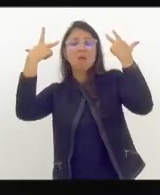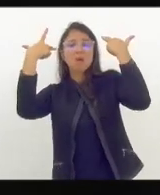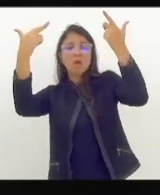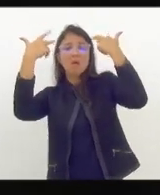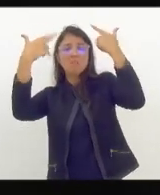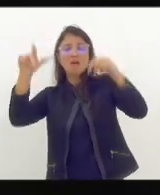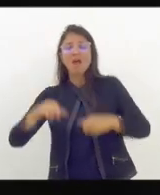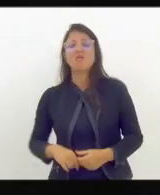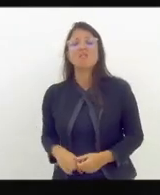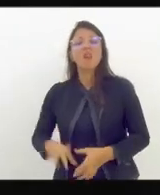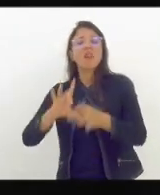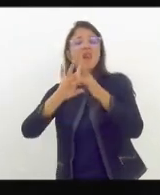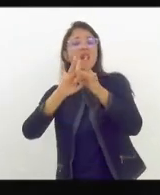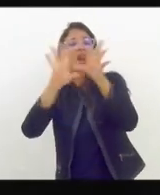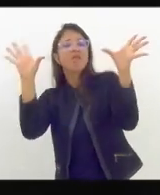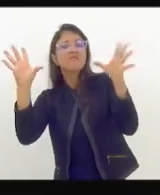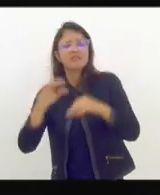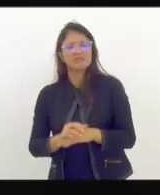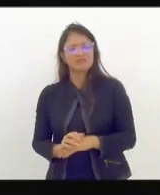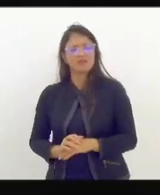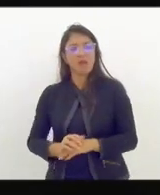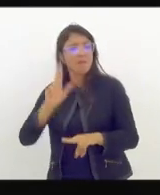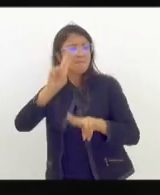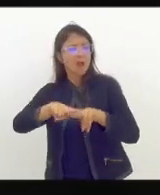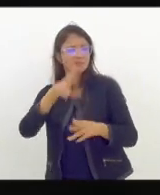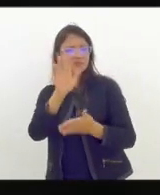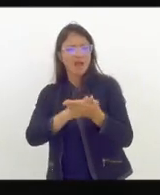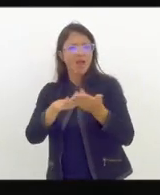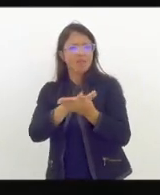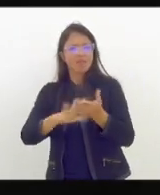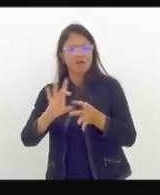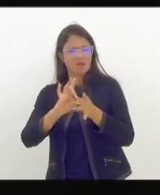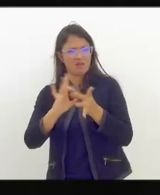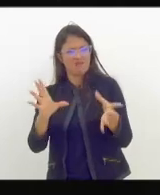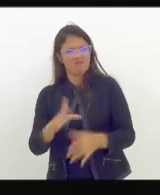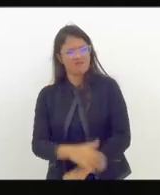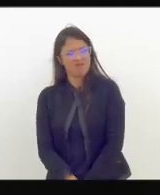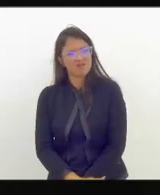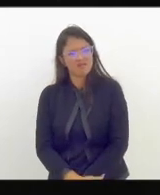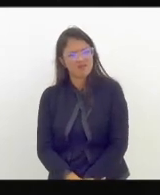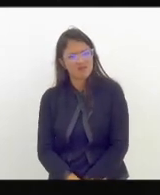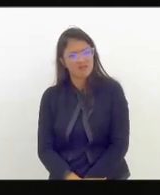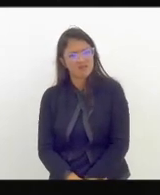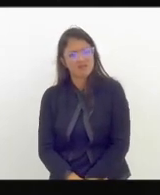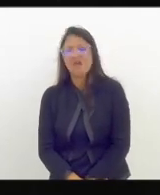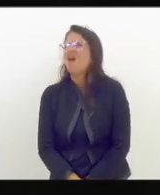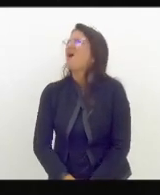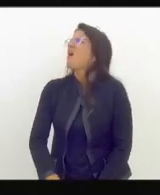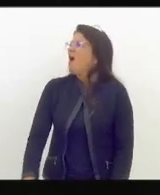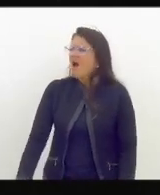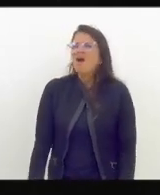em liberdade. Para mim, isso é estarrecedor.